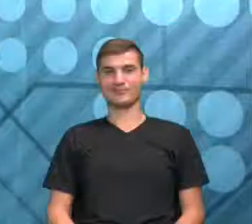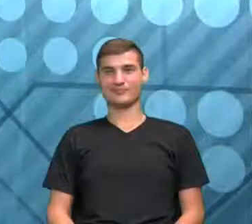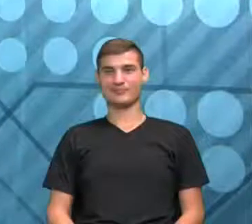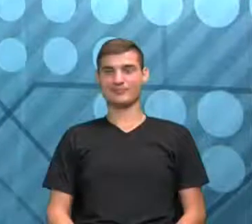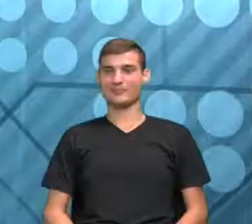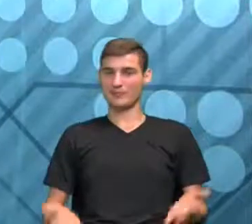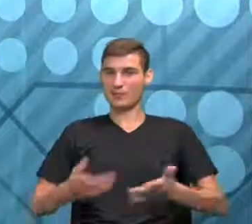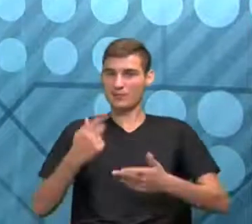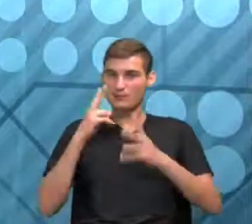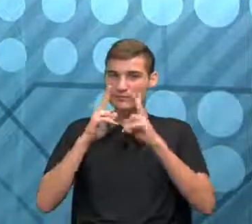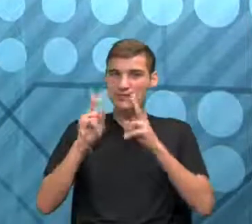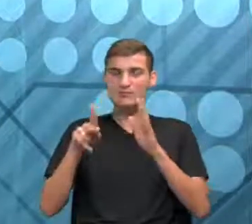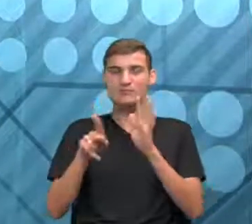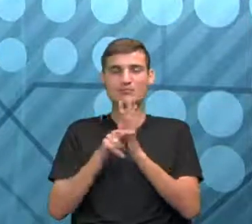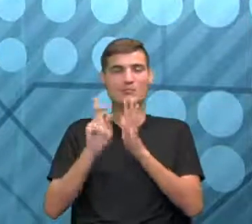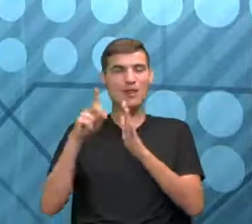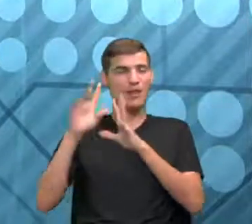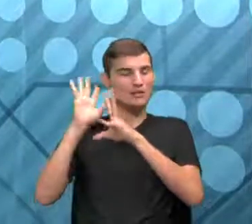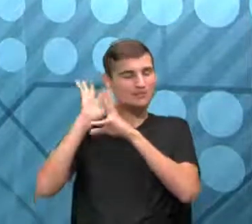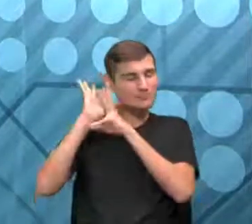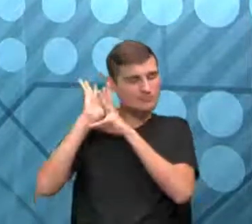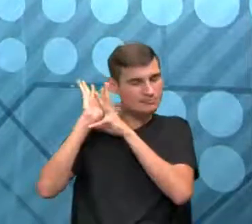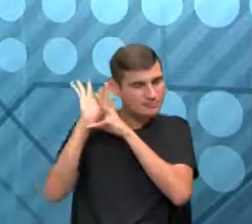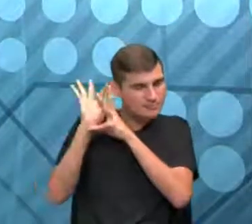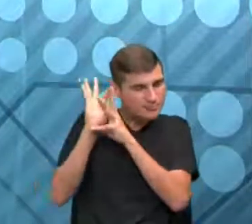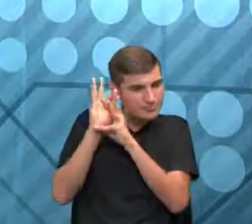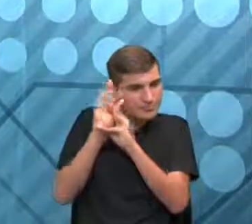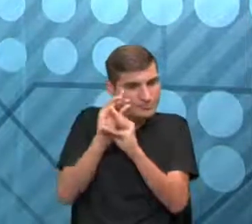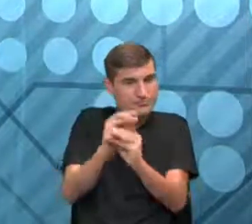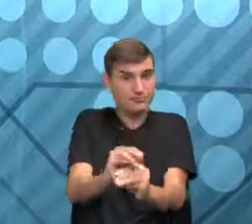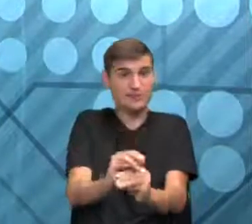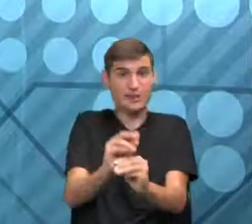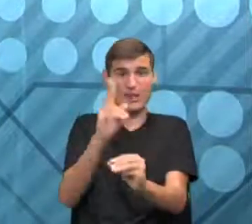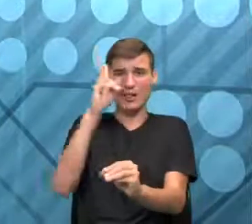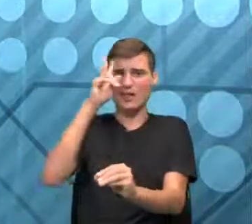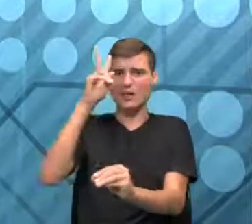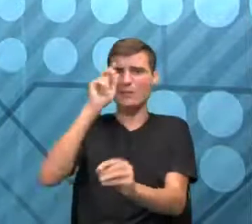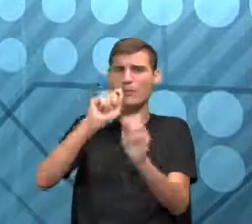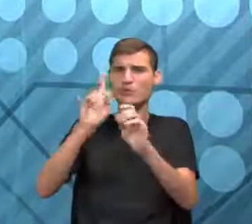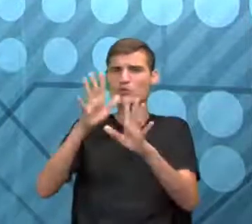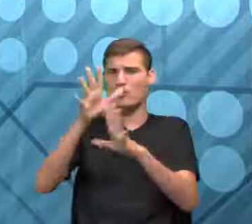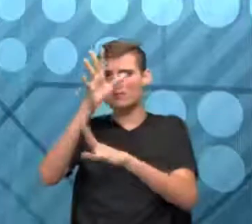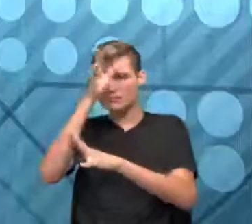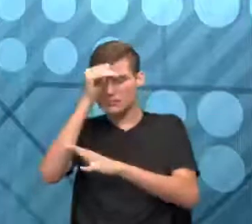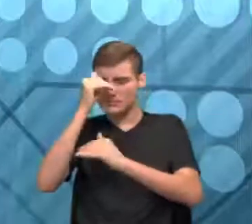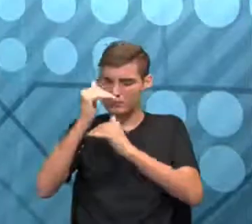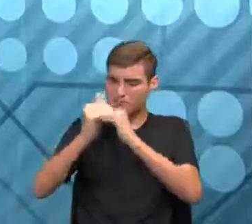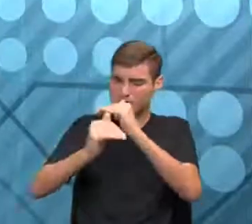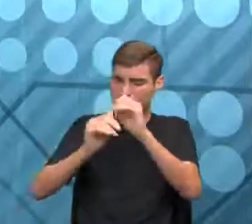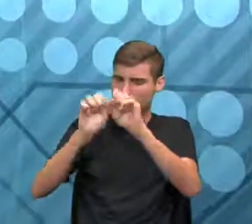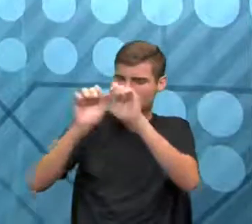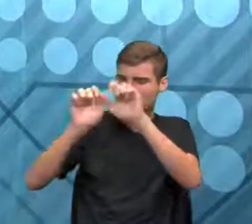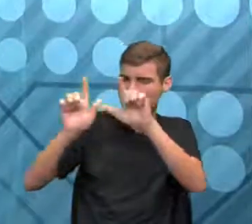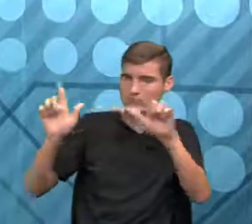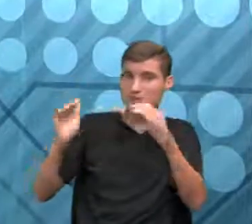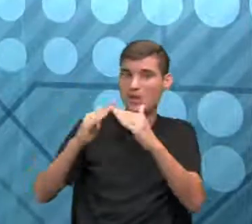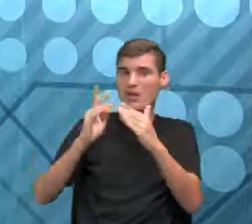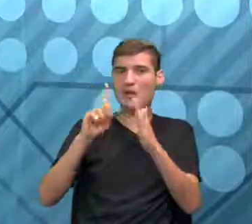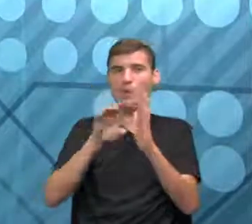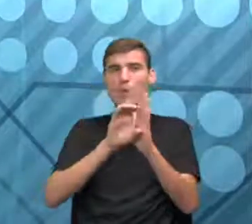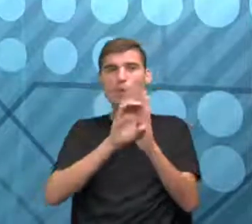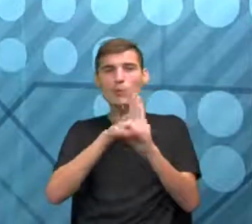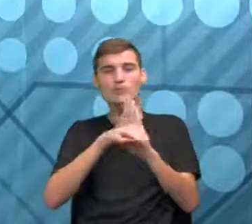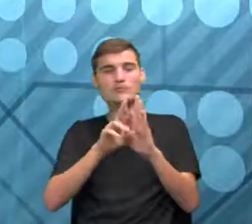Bom, então vamos para o nosso momento de recapitulando, onde a gente vai relembrar o que a gente aprendeu agora durante essa nossa teleaula, nos conceitos de